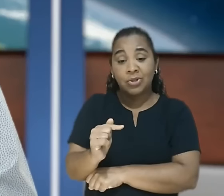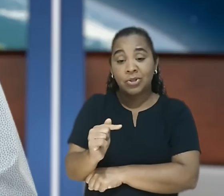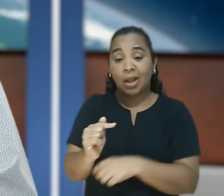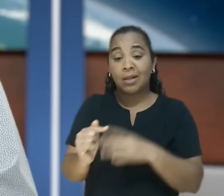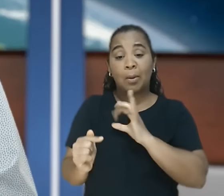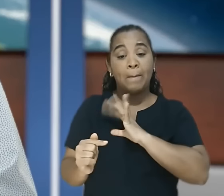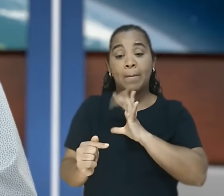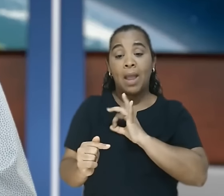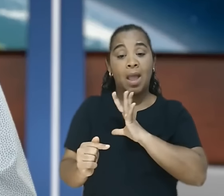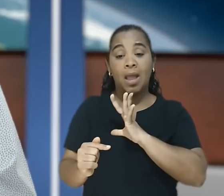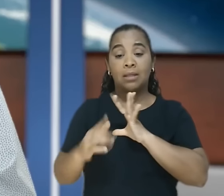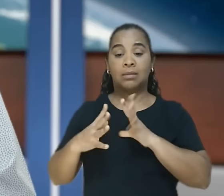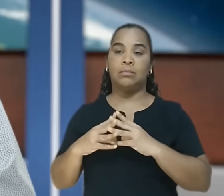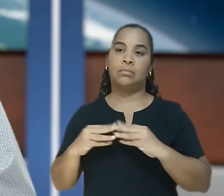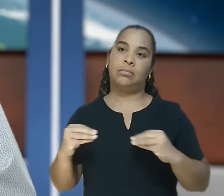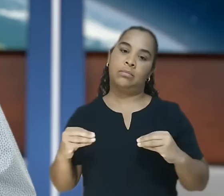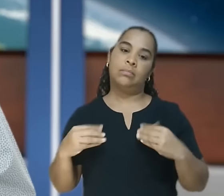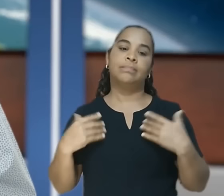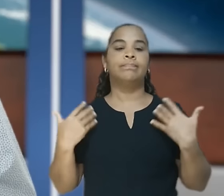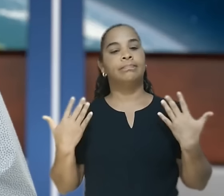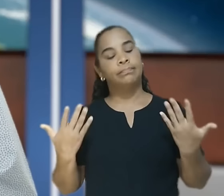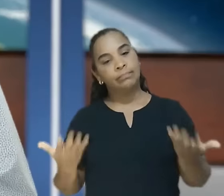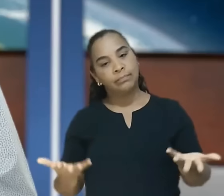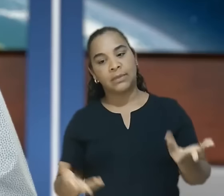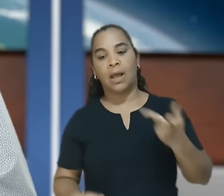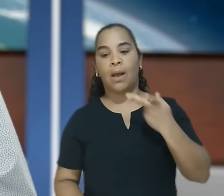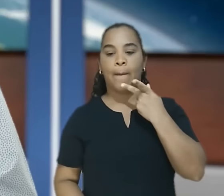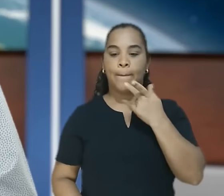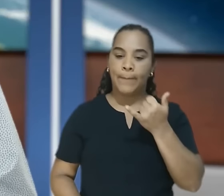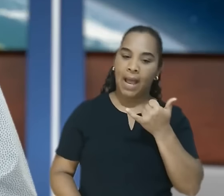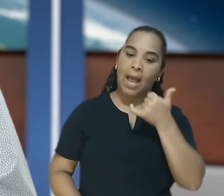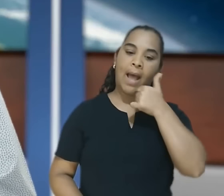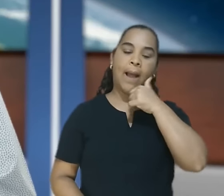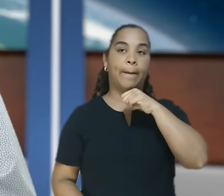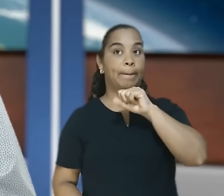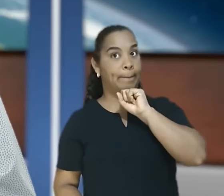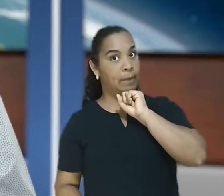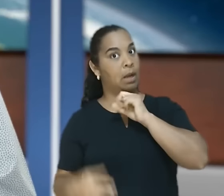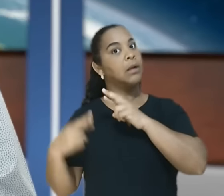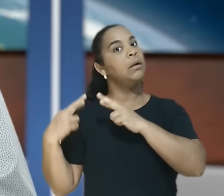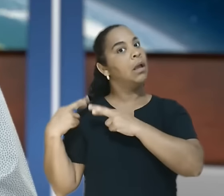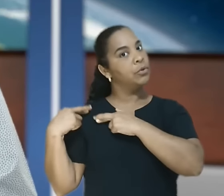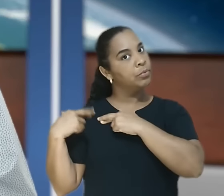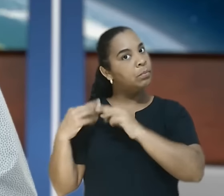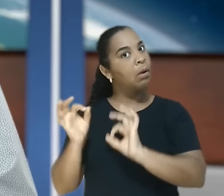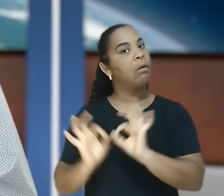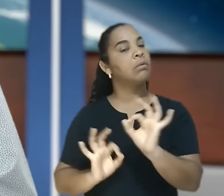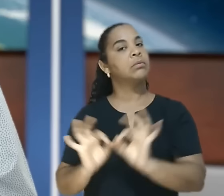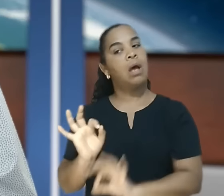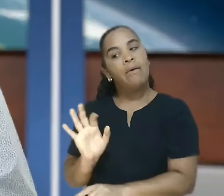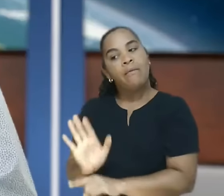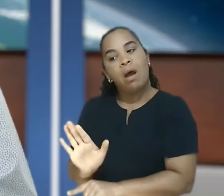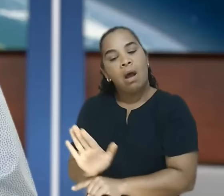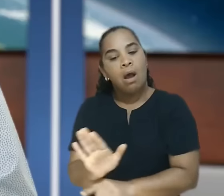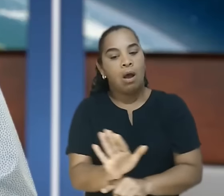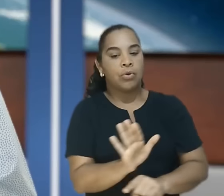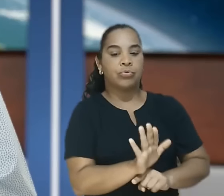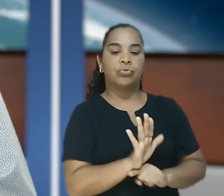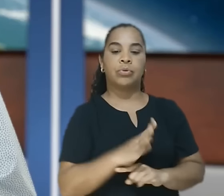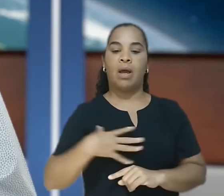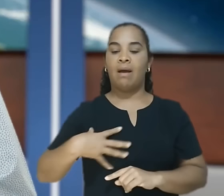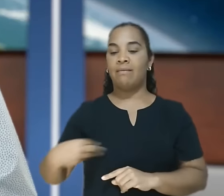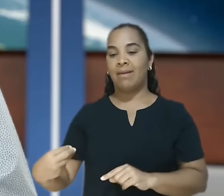Convinham Que lessem algo Sobre a imortalidade Da alma Sobre a existência No